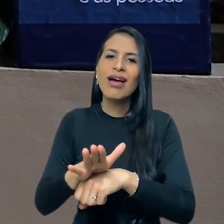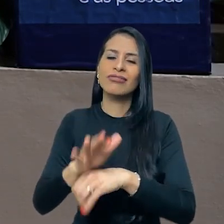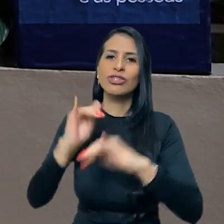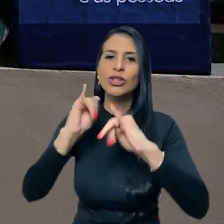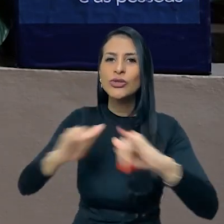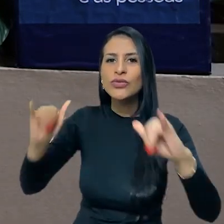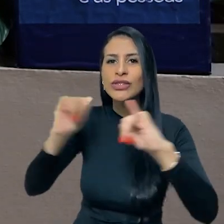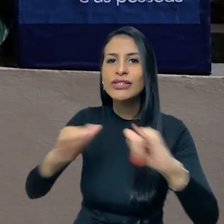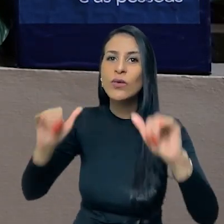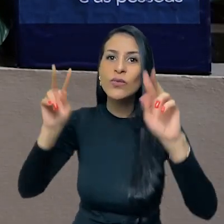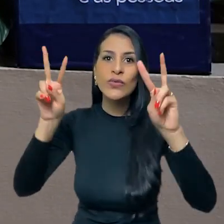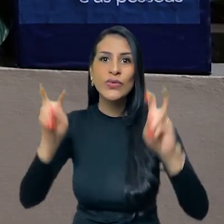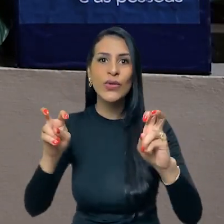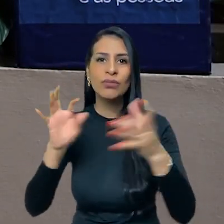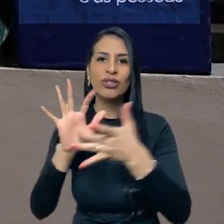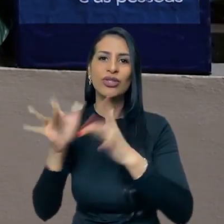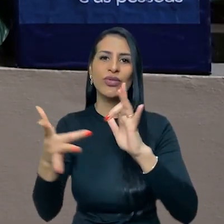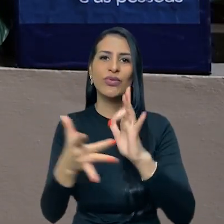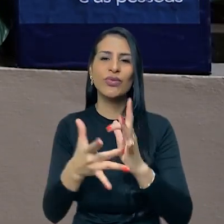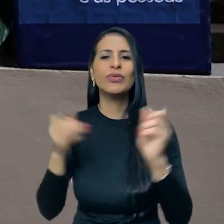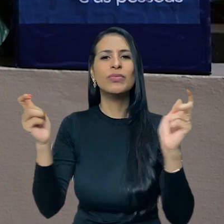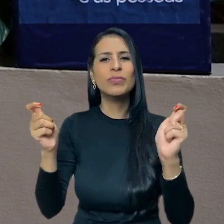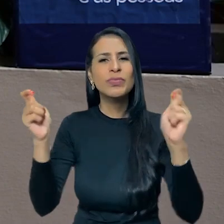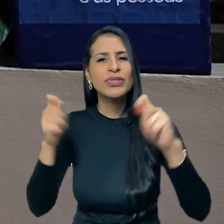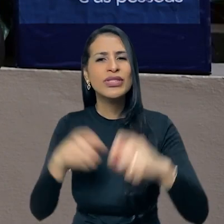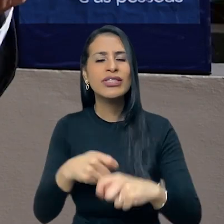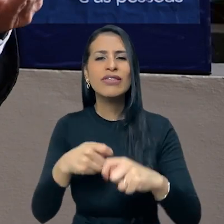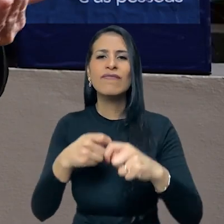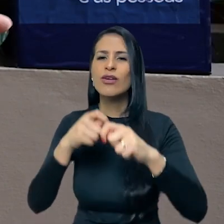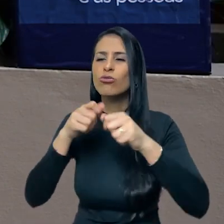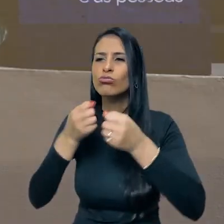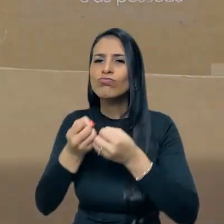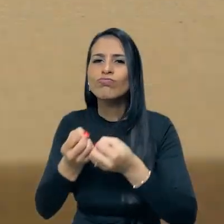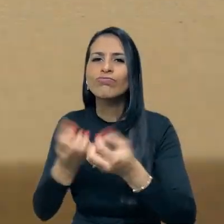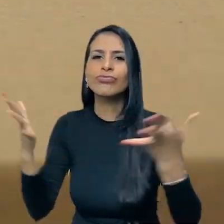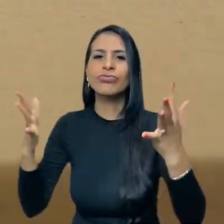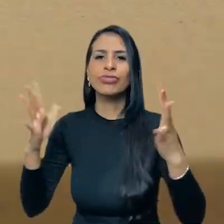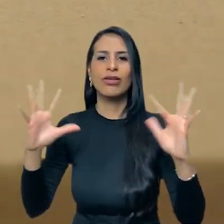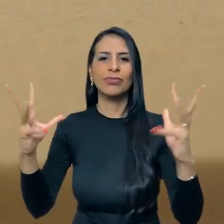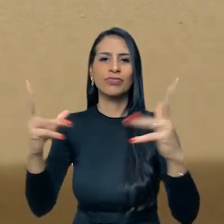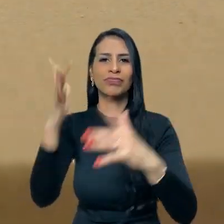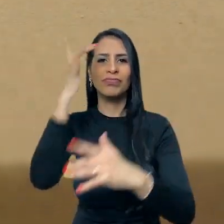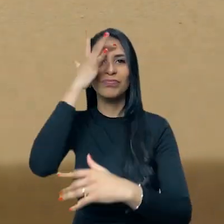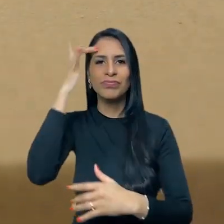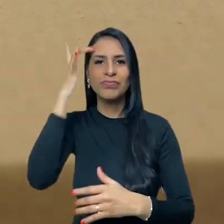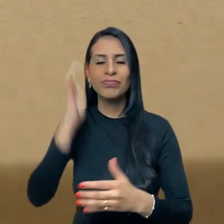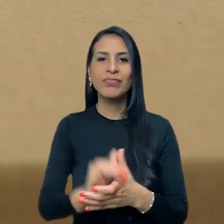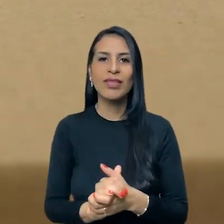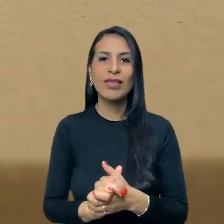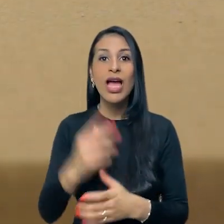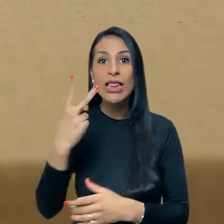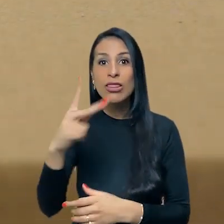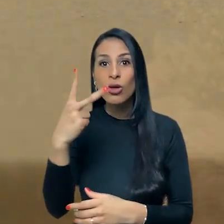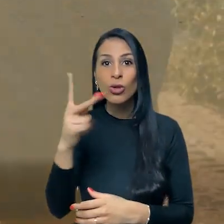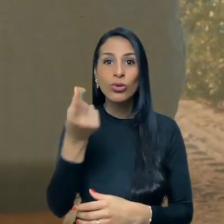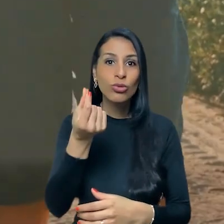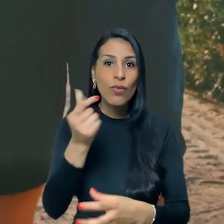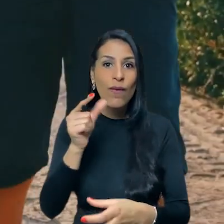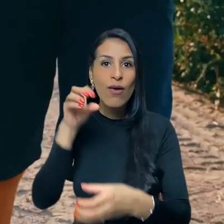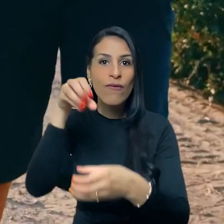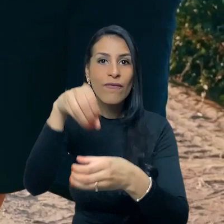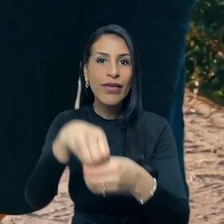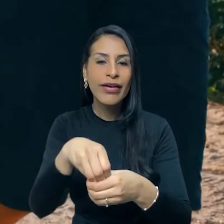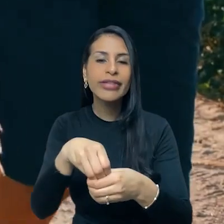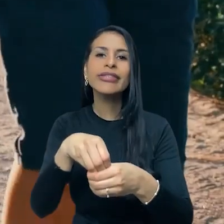Jesus, o pão da vida, seja levado às pessoas. Através da sua oferta,